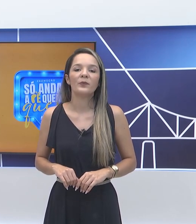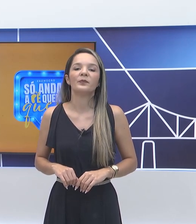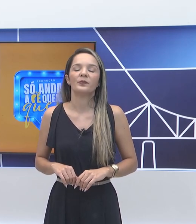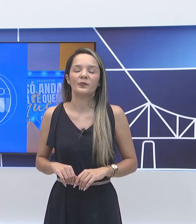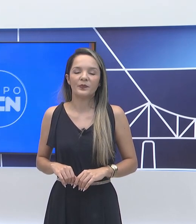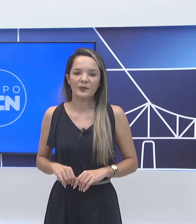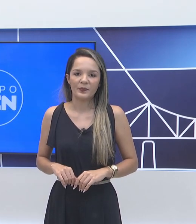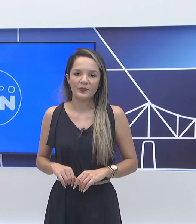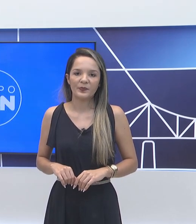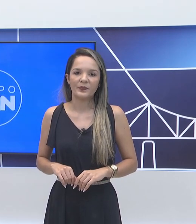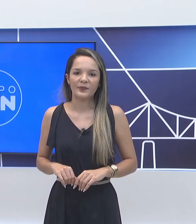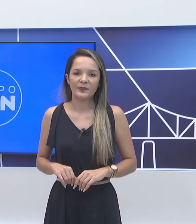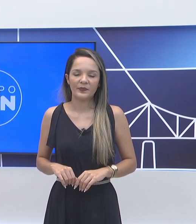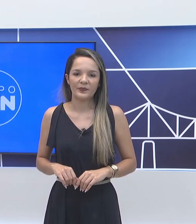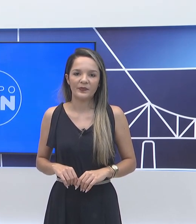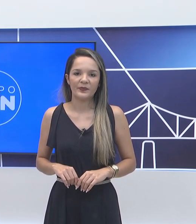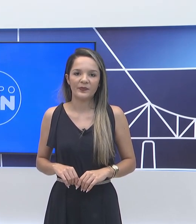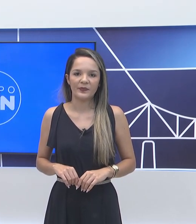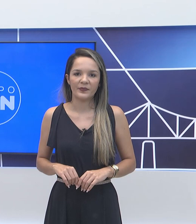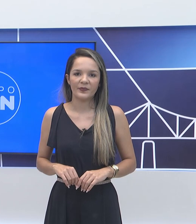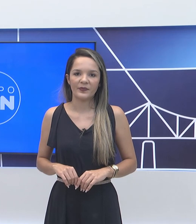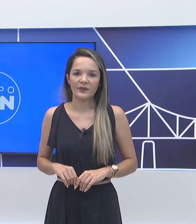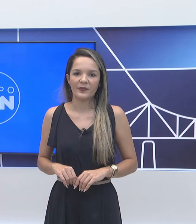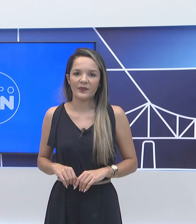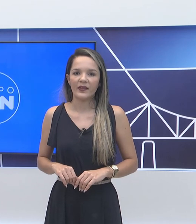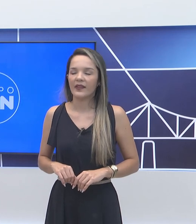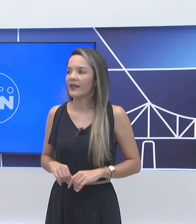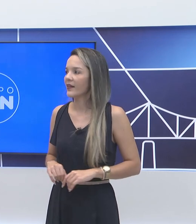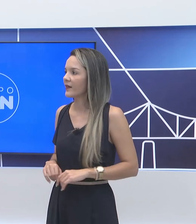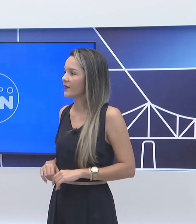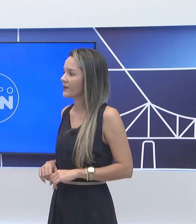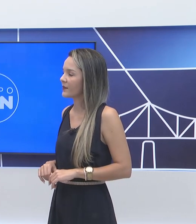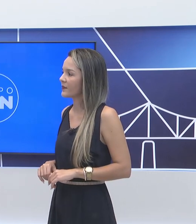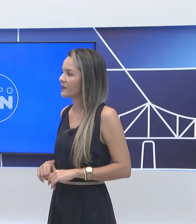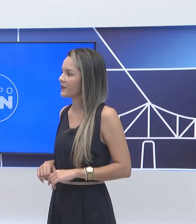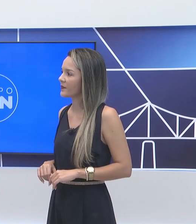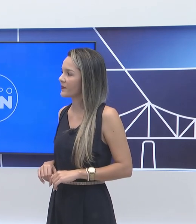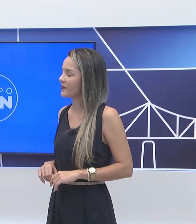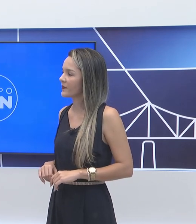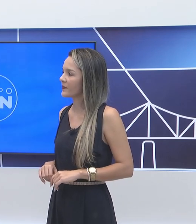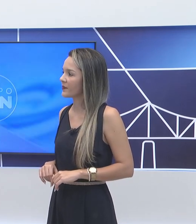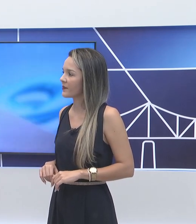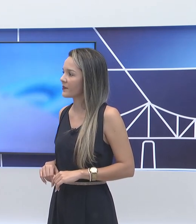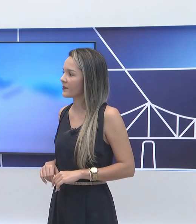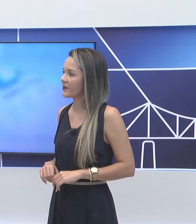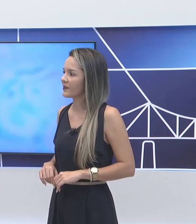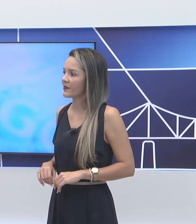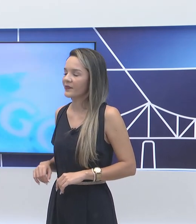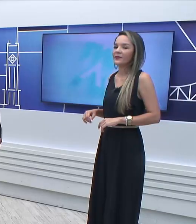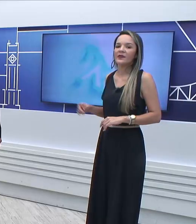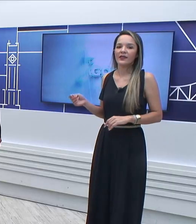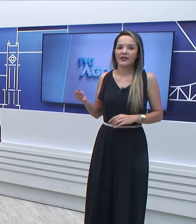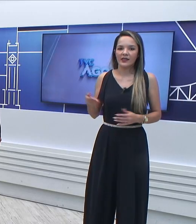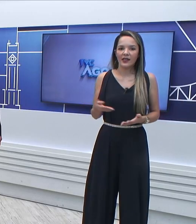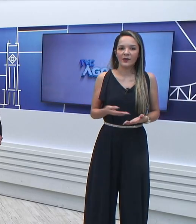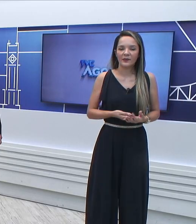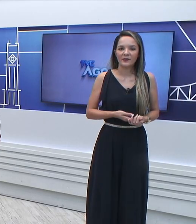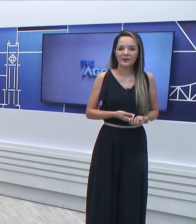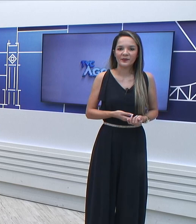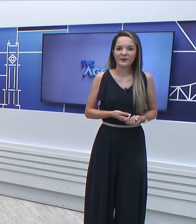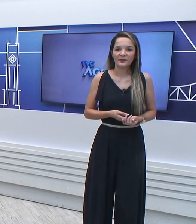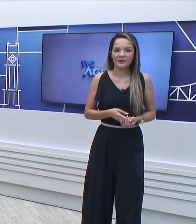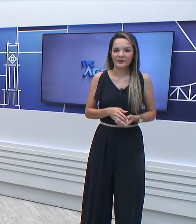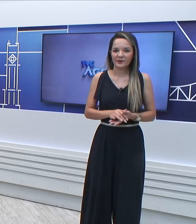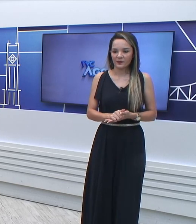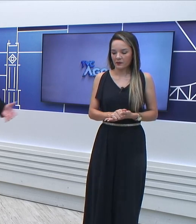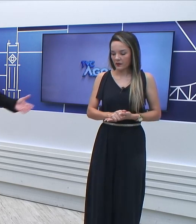aí da Só Anda a Pé Quem Quer. Mas antes, diretor, de chamar os destaques, vamos para a câmera 3 novamente? Olha,